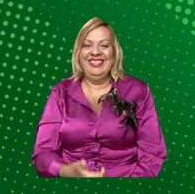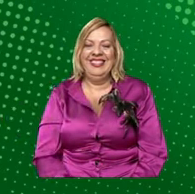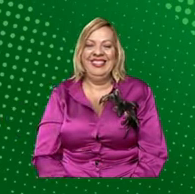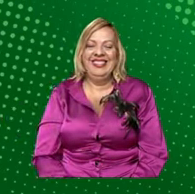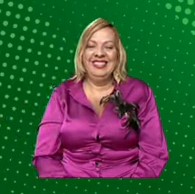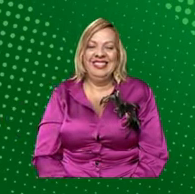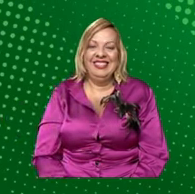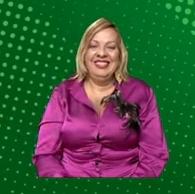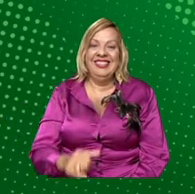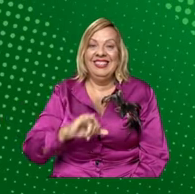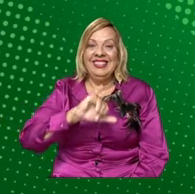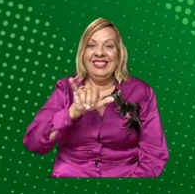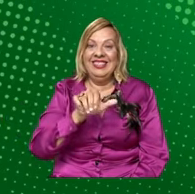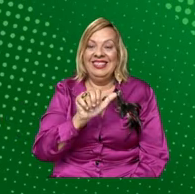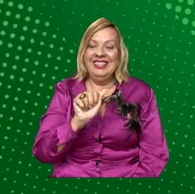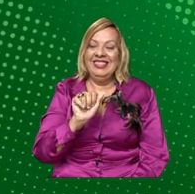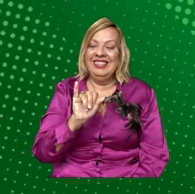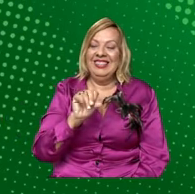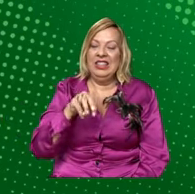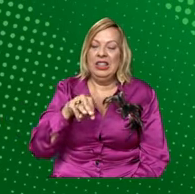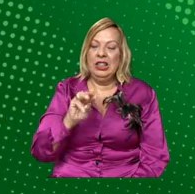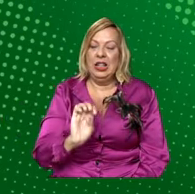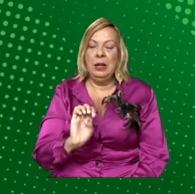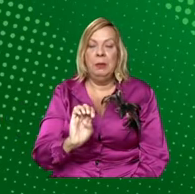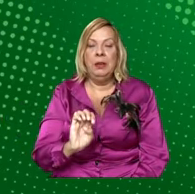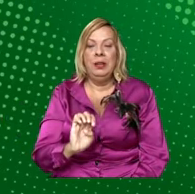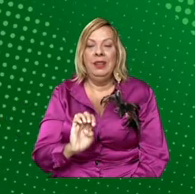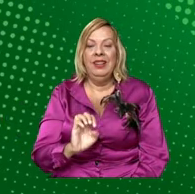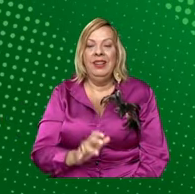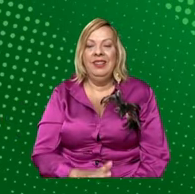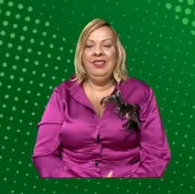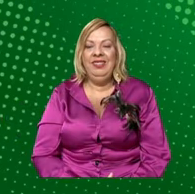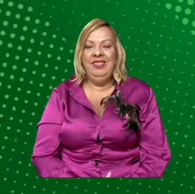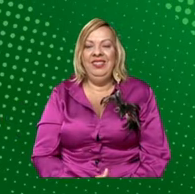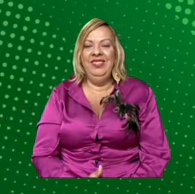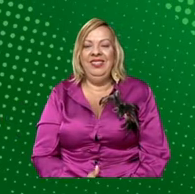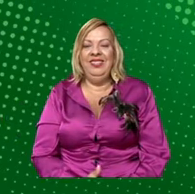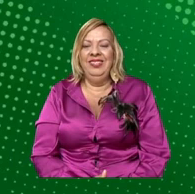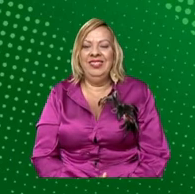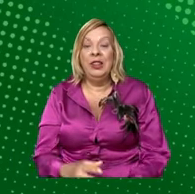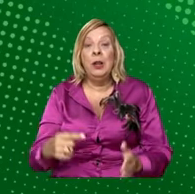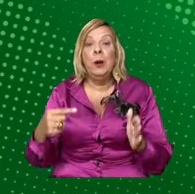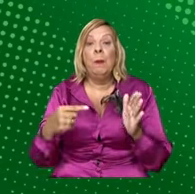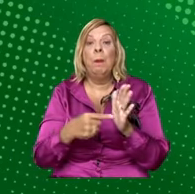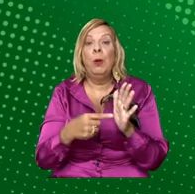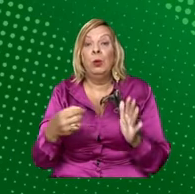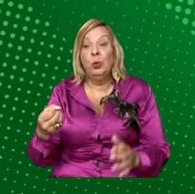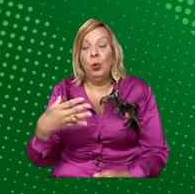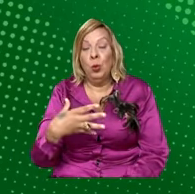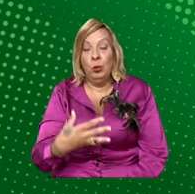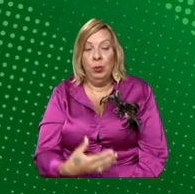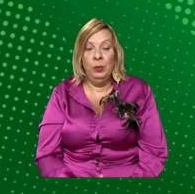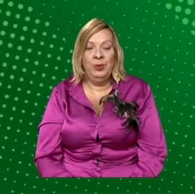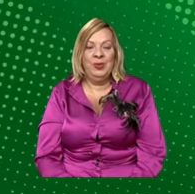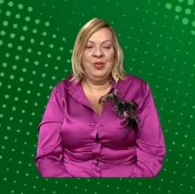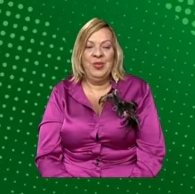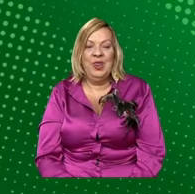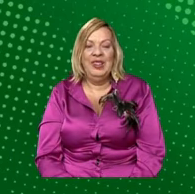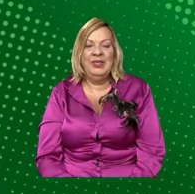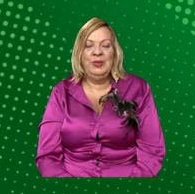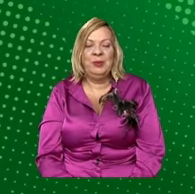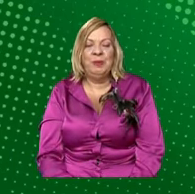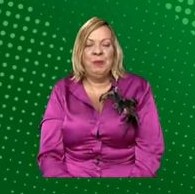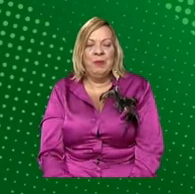466926. O Jaime Nascimento adquiriu aí, ó, com JS Marrone, compositor, R$500